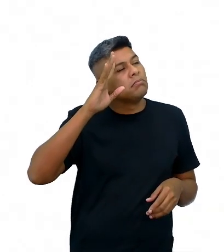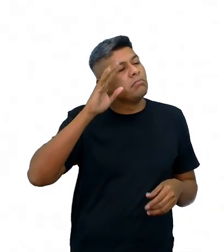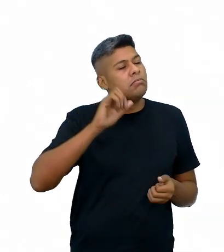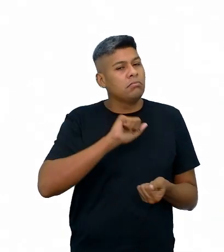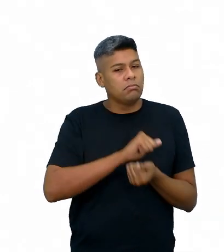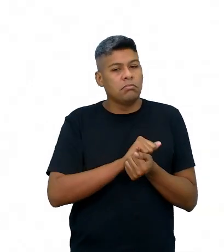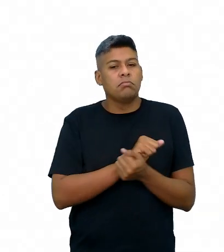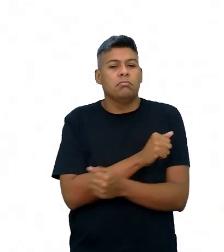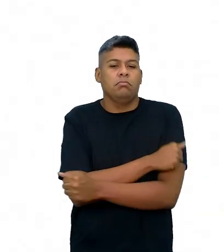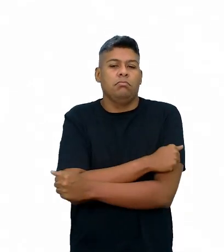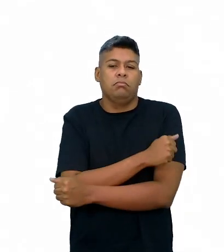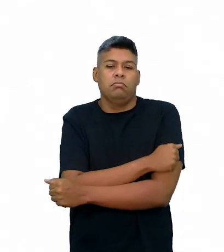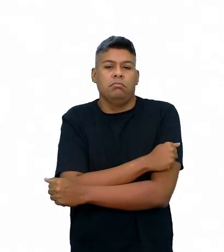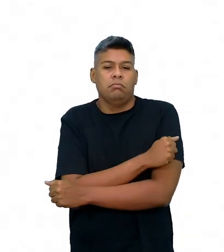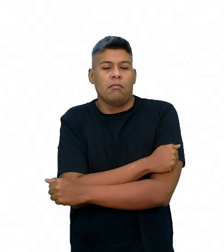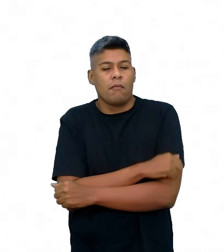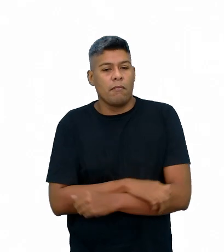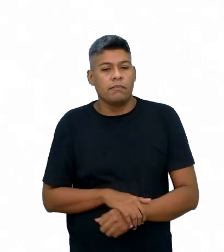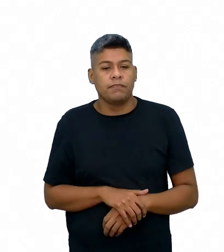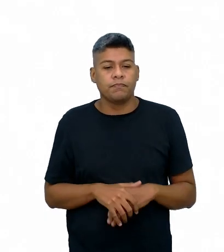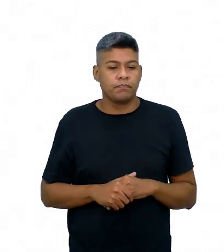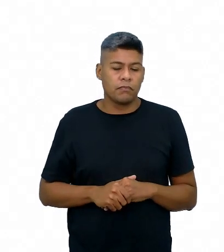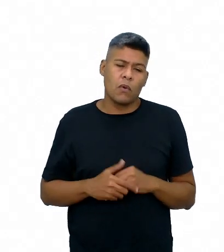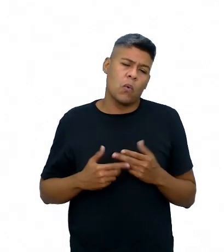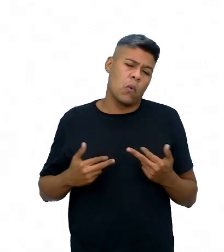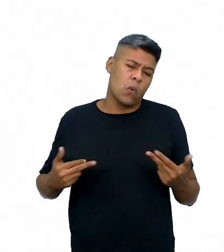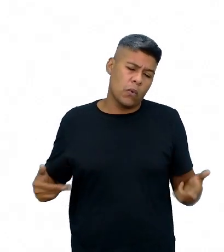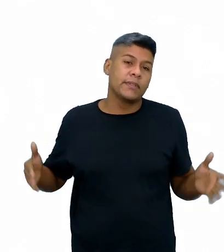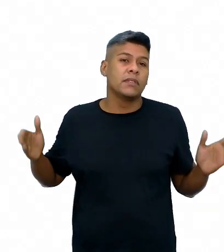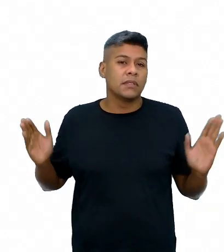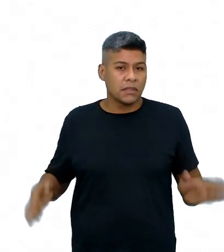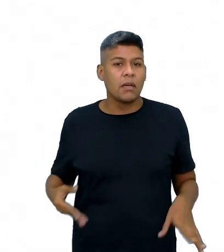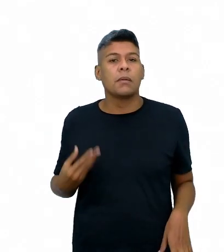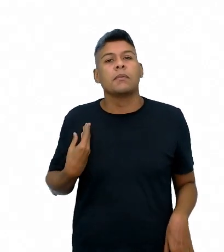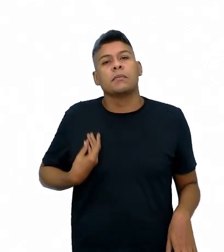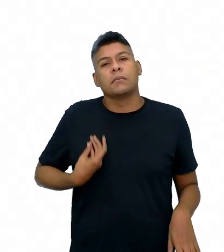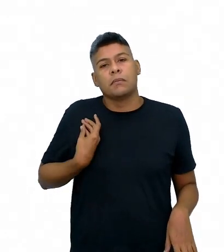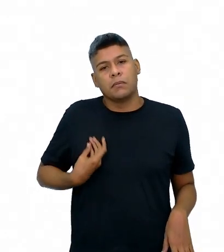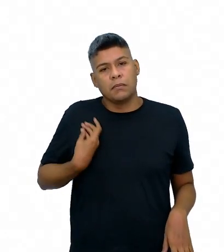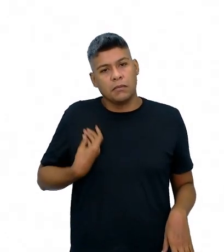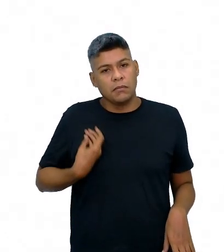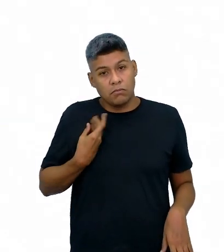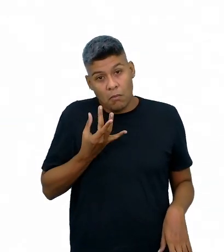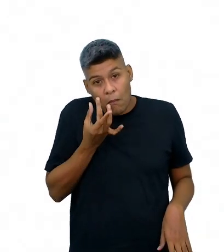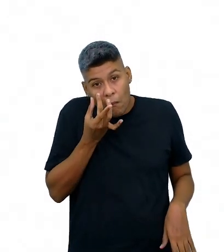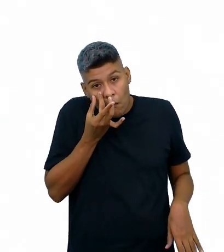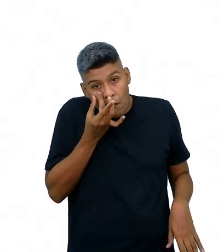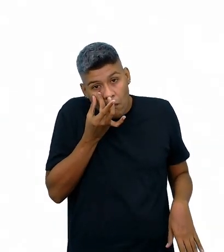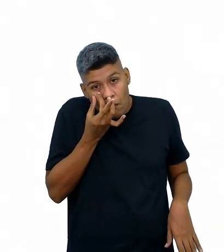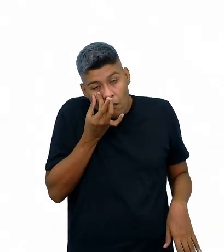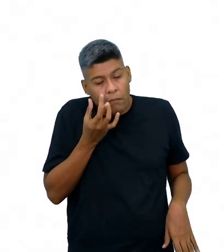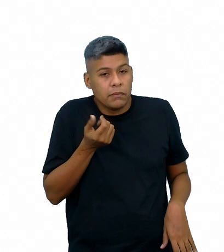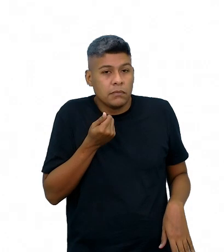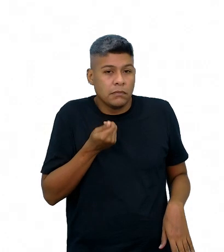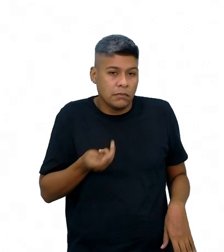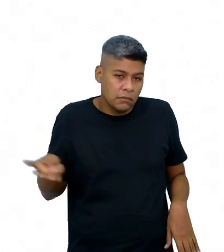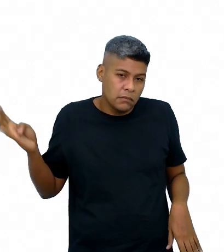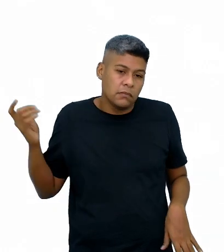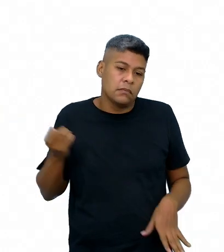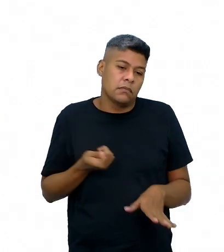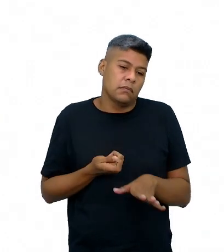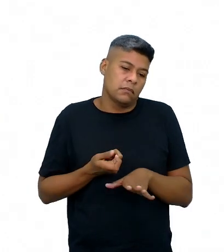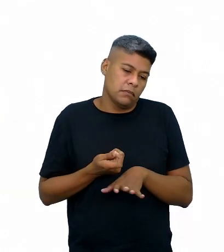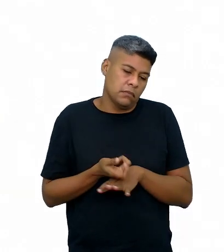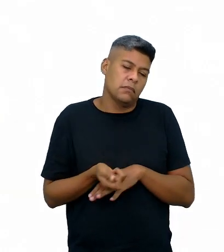os alunos sobre algo que eles viveram, sobre algo que eles foram bombardeados. Quantas fake news